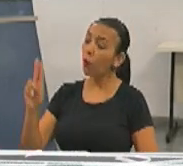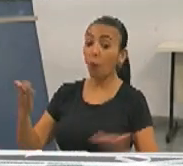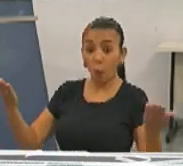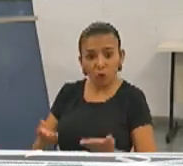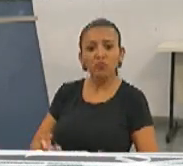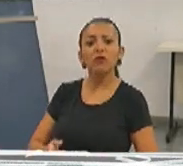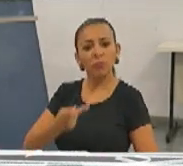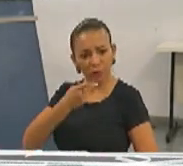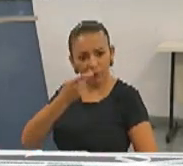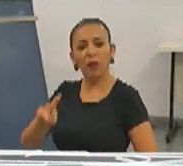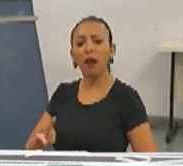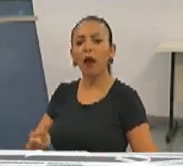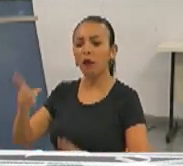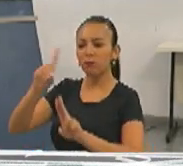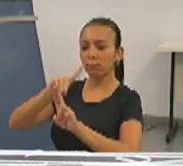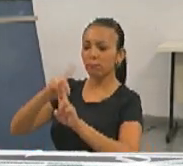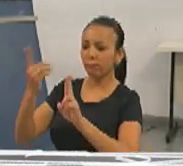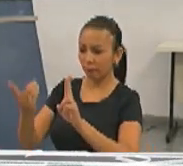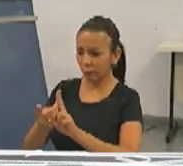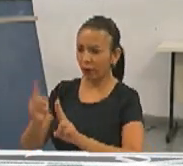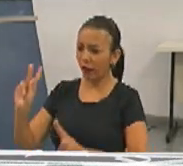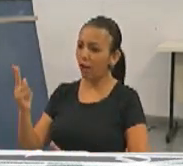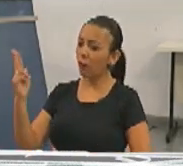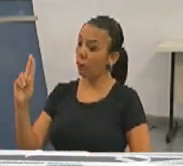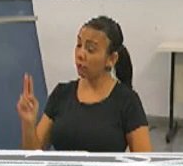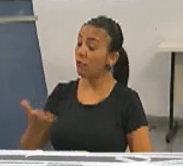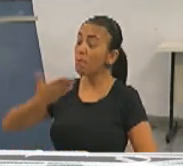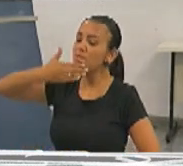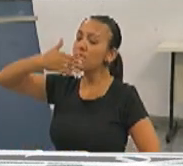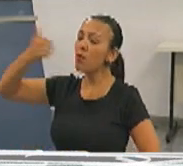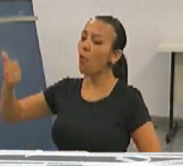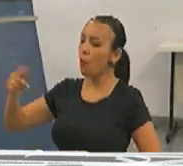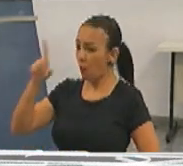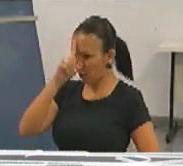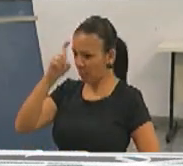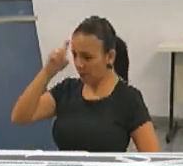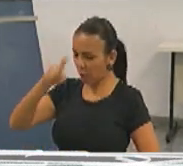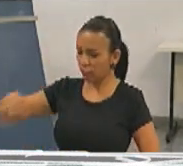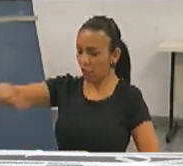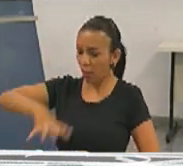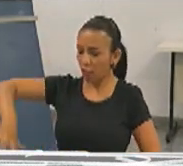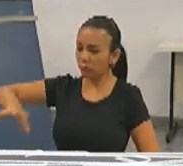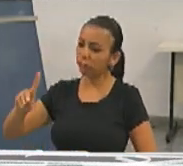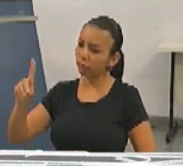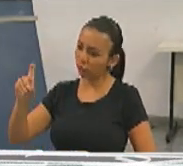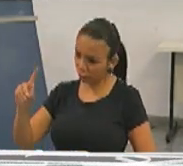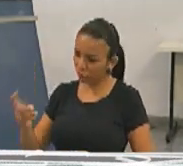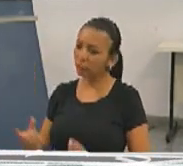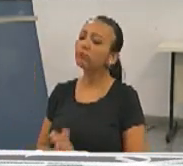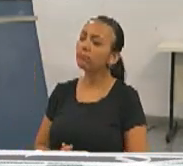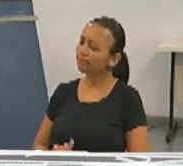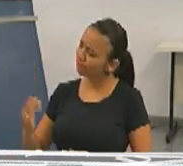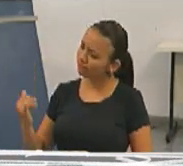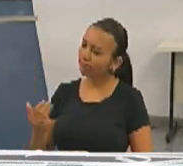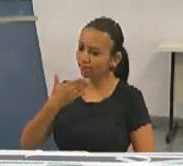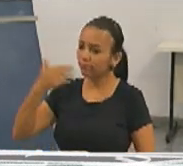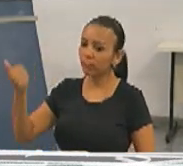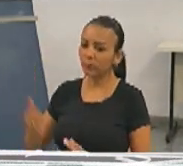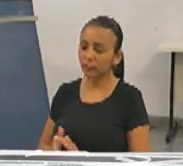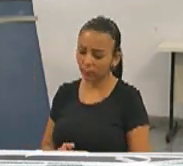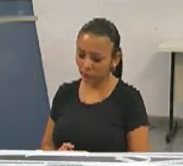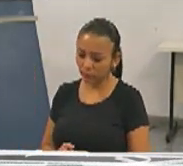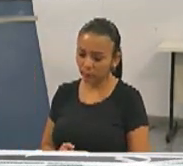que o HU-FGD é o melhor hospital da macro-região de Dourados. É sustentável economicamente falando